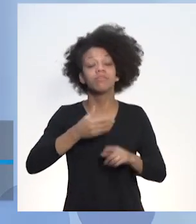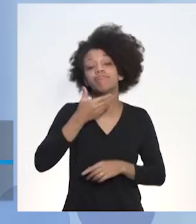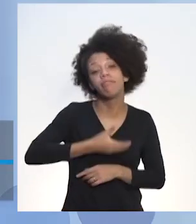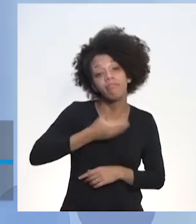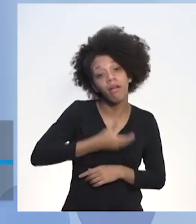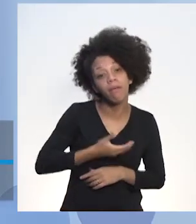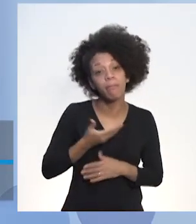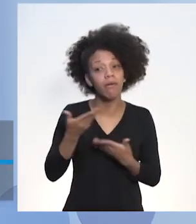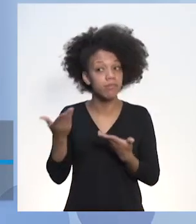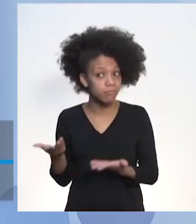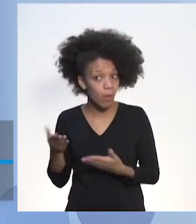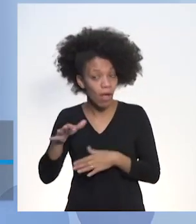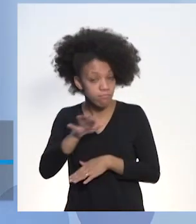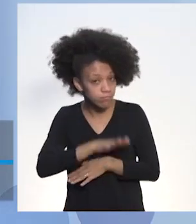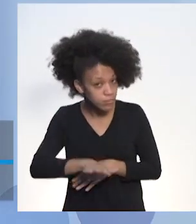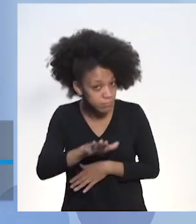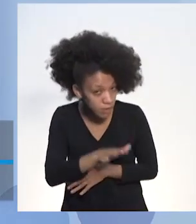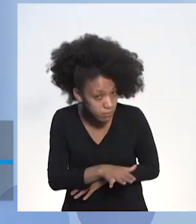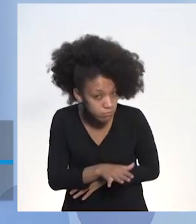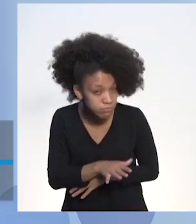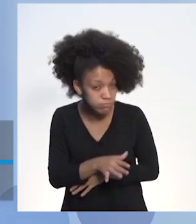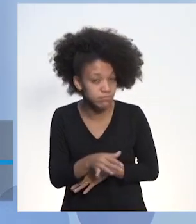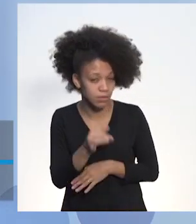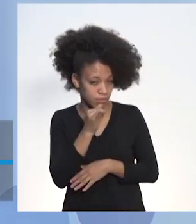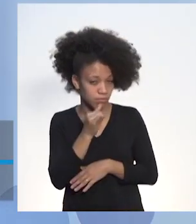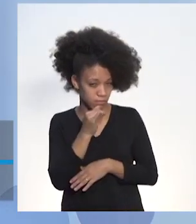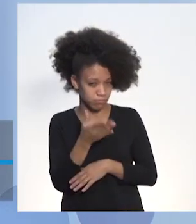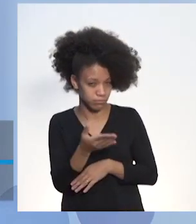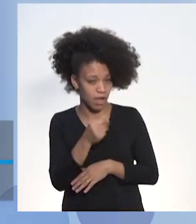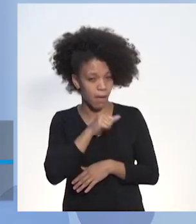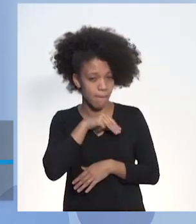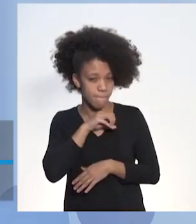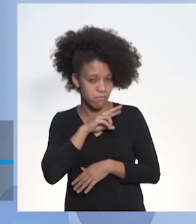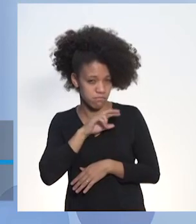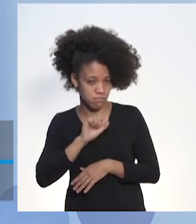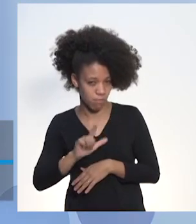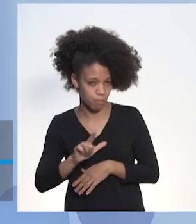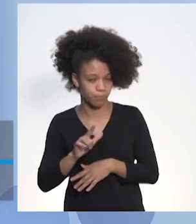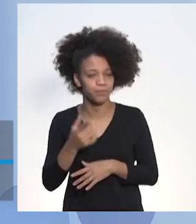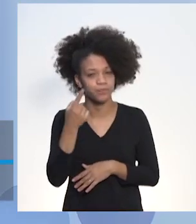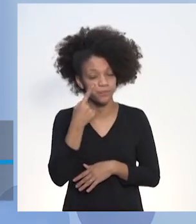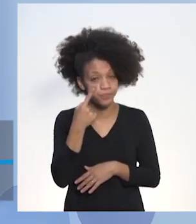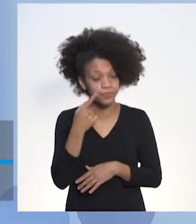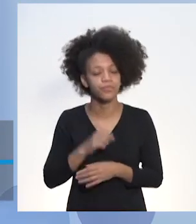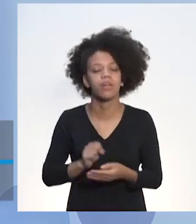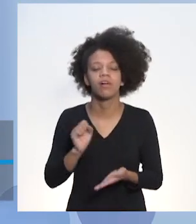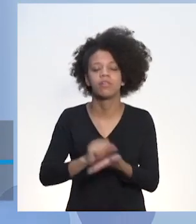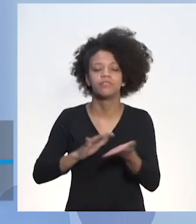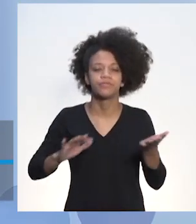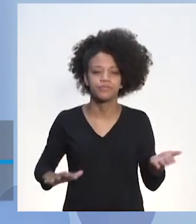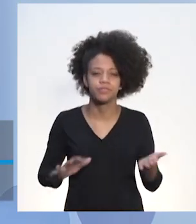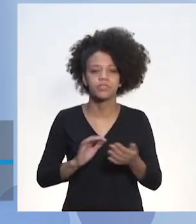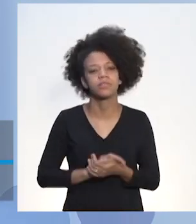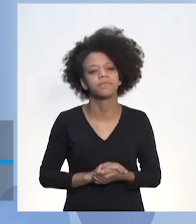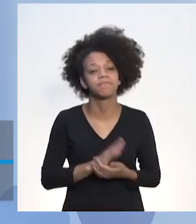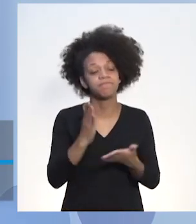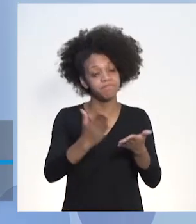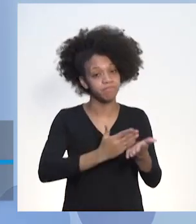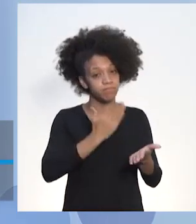espaço amostral. Certo? Para a gente lembrar o que é espaço amostral? Certo. Vamos para a nossa atividade, que está lá na